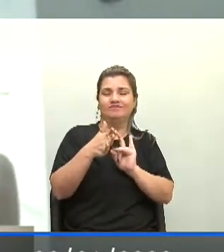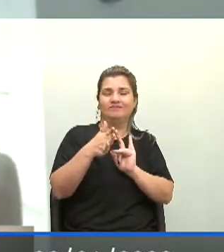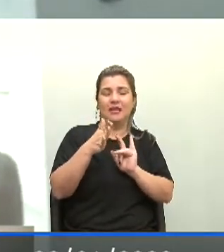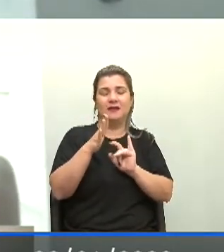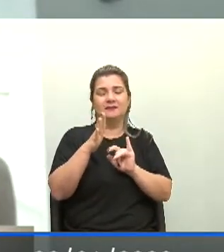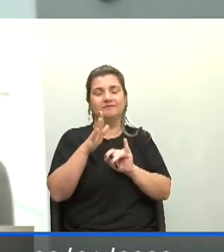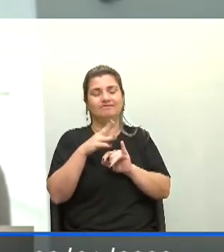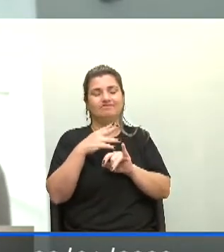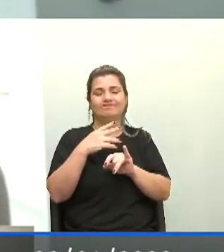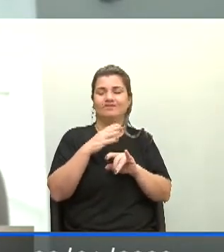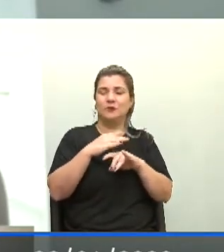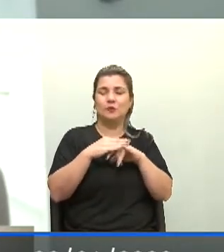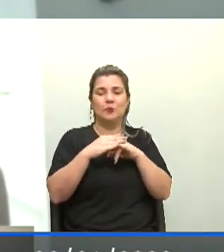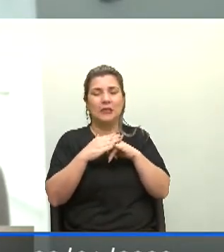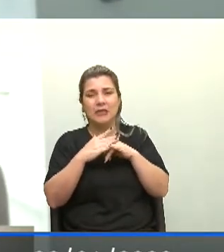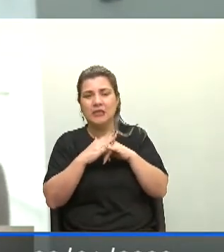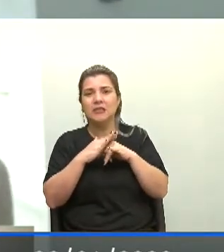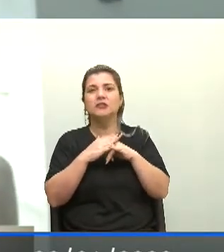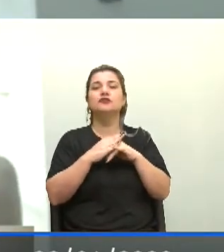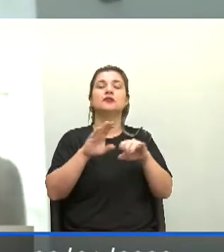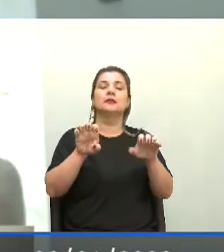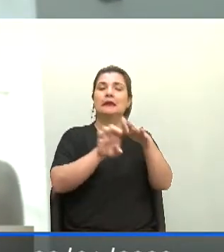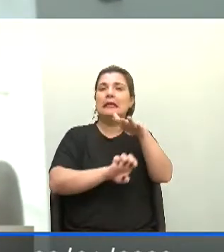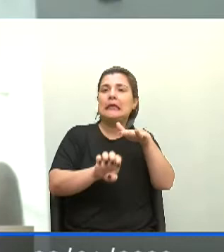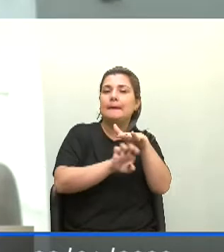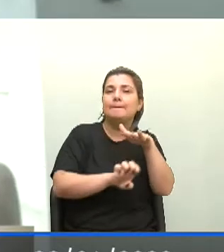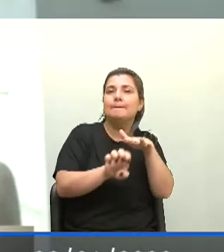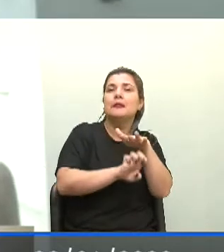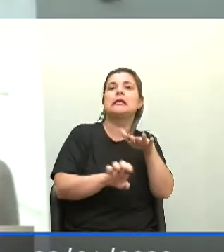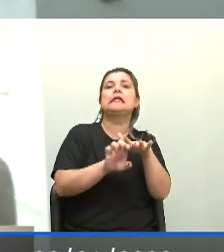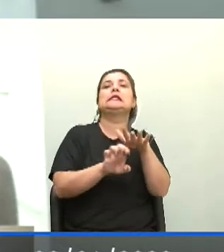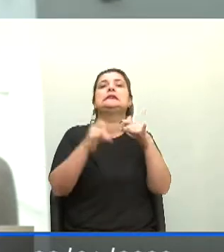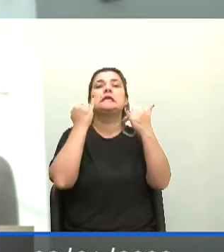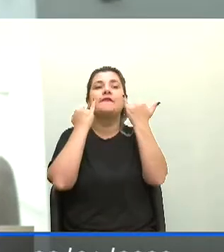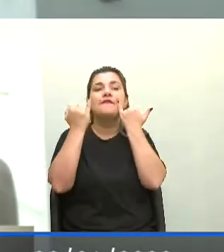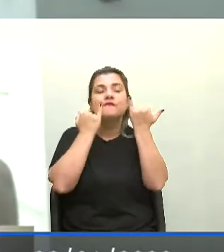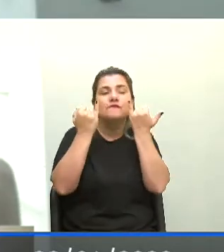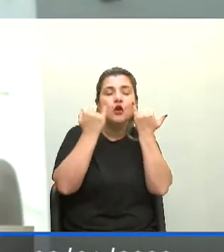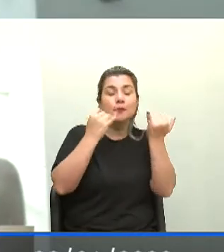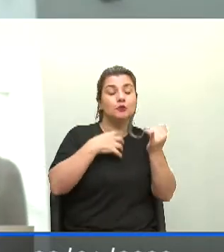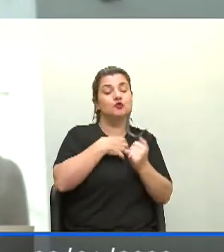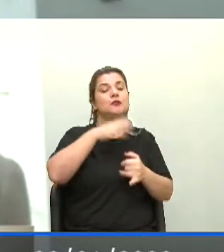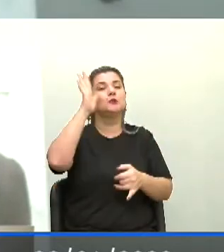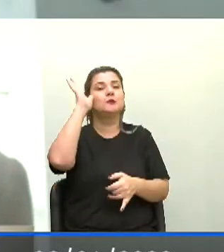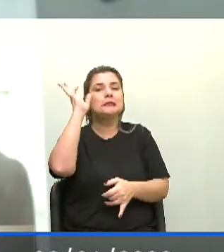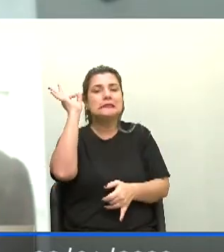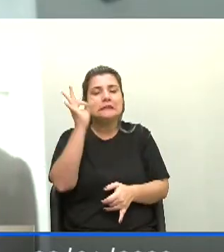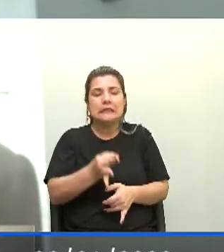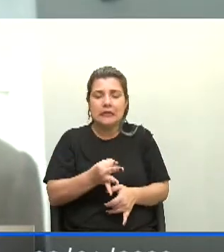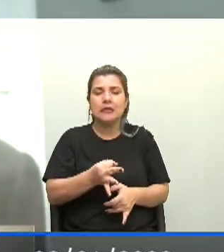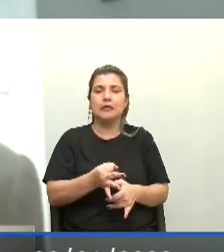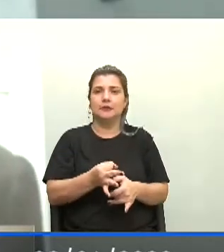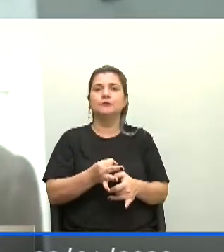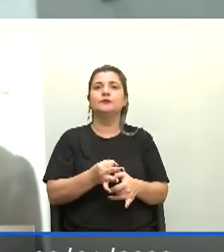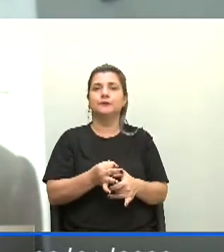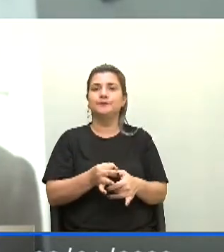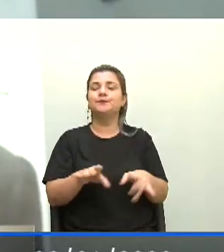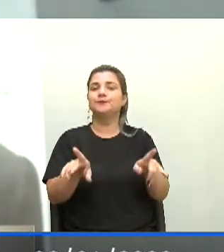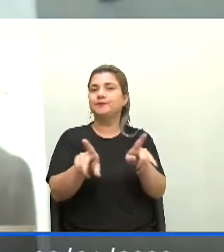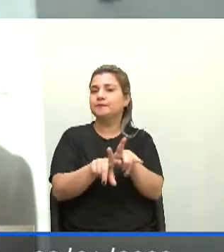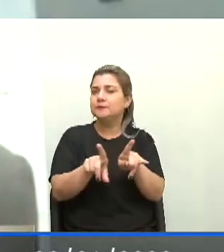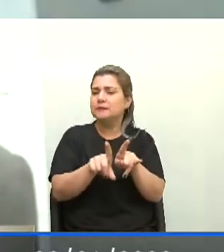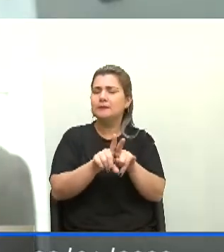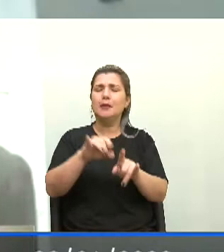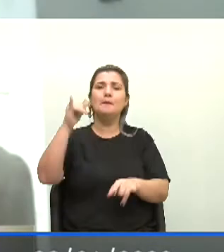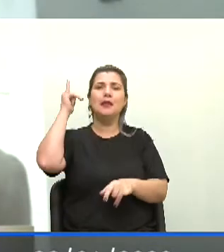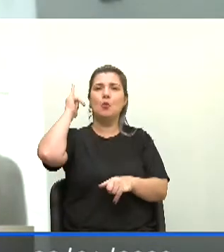e conduz da maneira correta. A questão do transporte também, da rastreabilidade das pessoas também no ônibus,